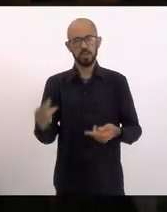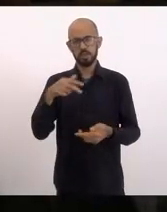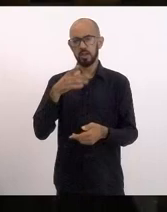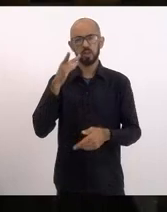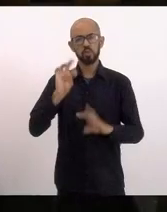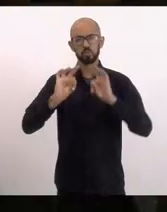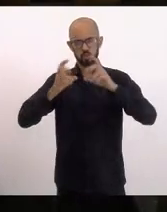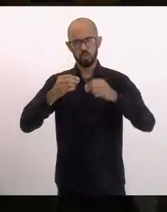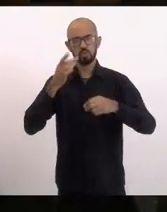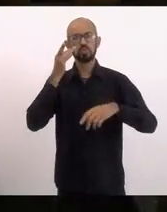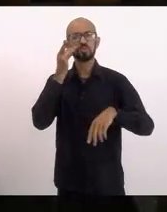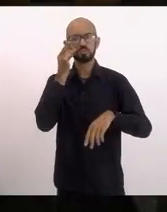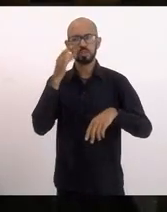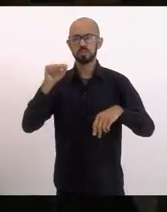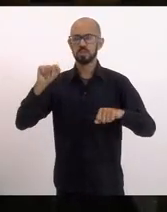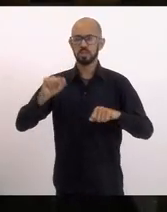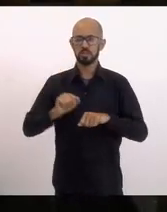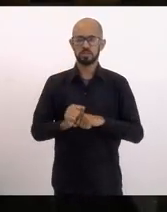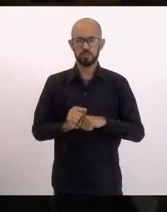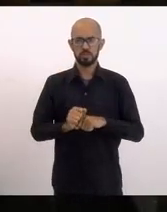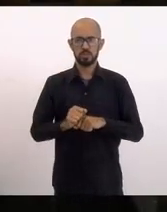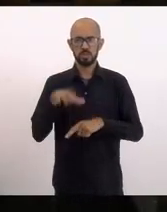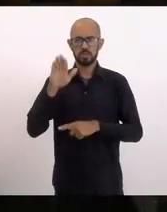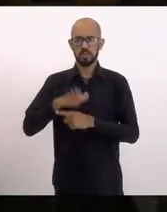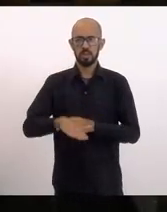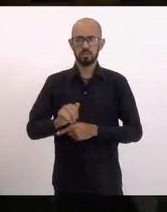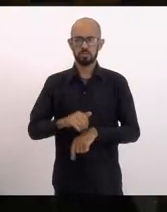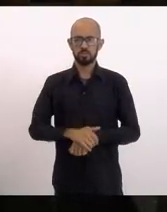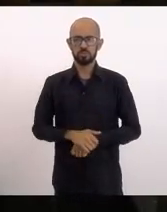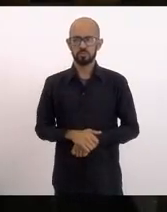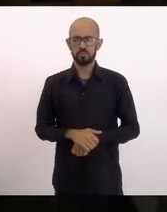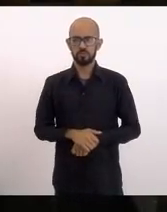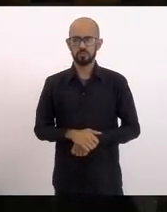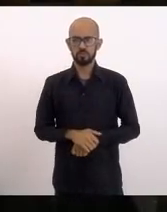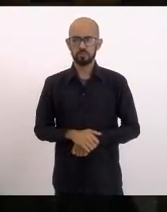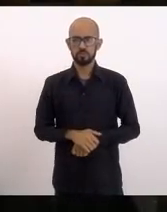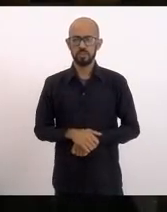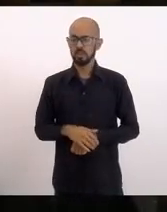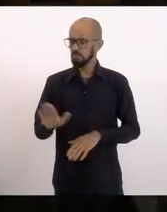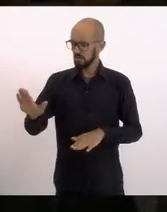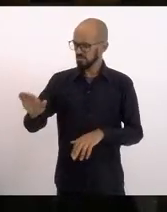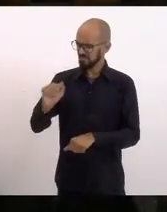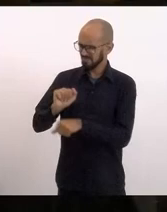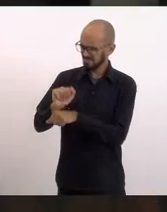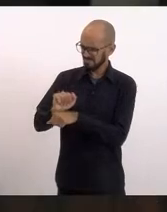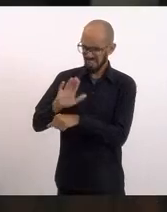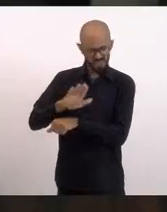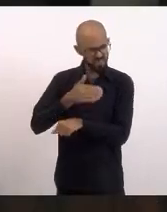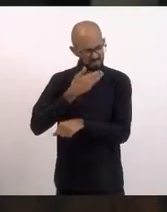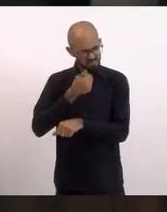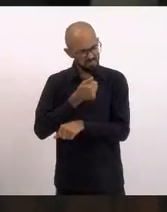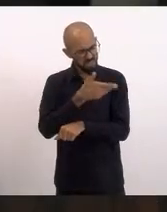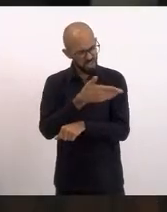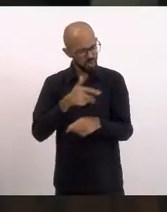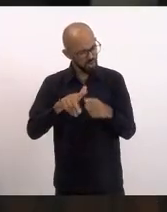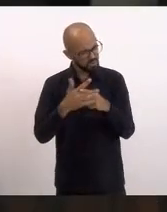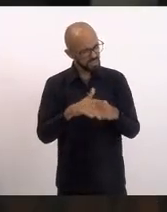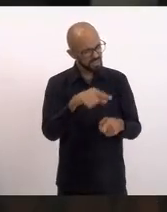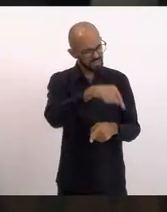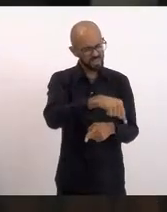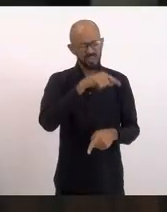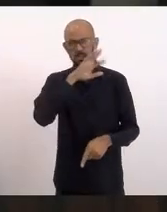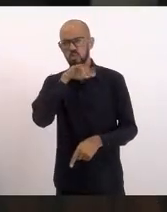presentes nesta tarde... Um instante, Luiz. É só para pedir para melhorar o som. Está muito baixo aqui o som, pelo menos aqui.